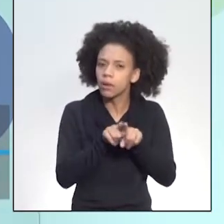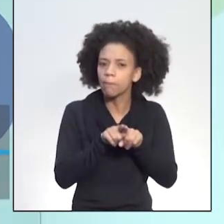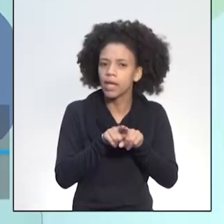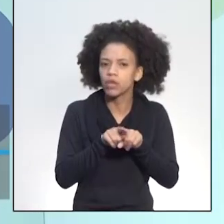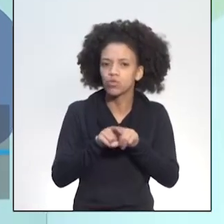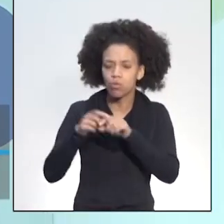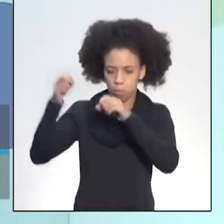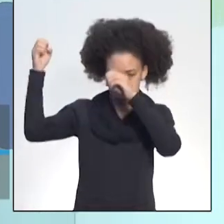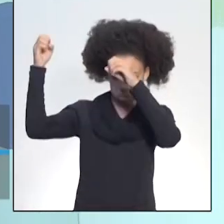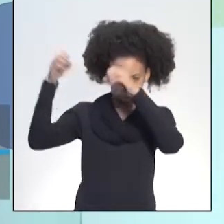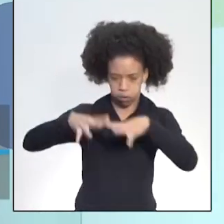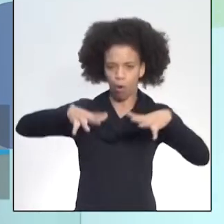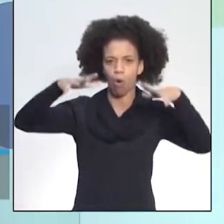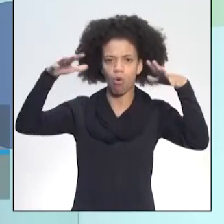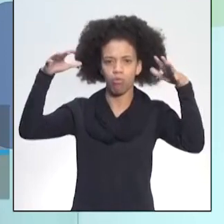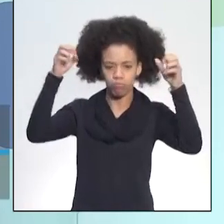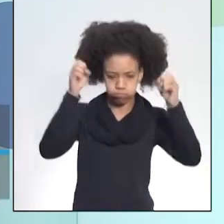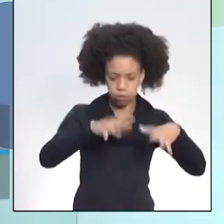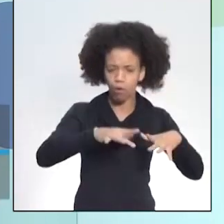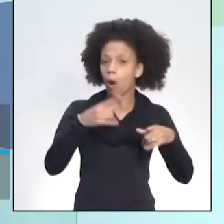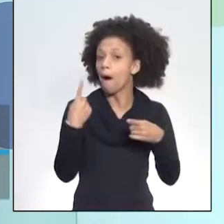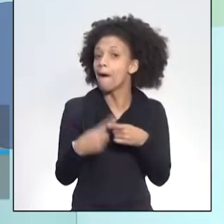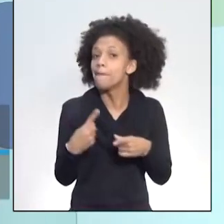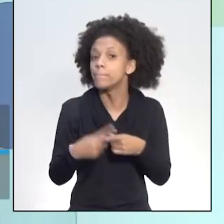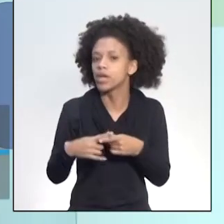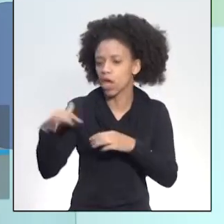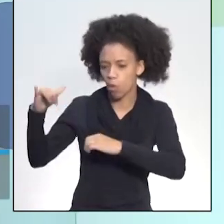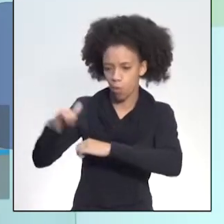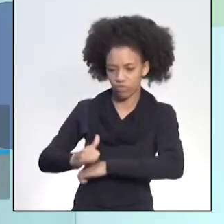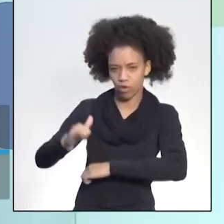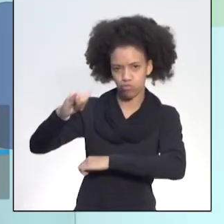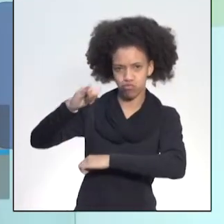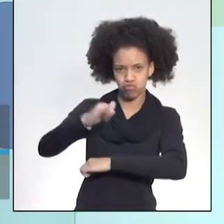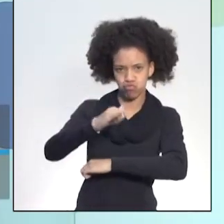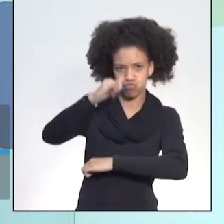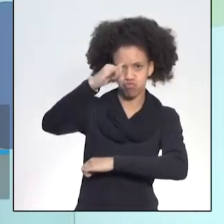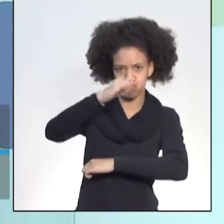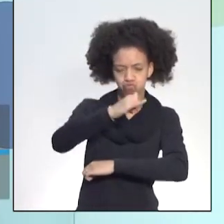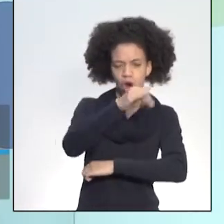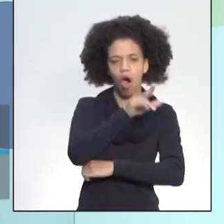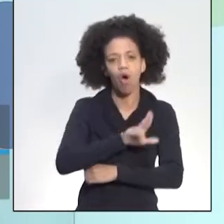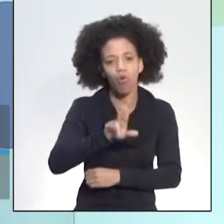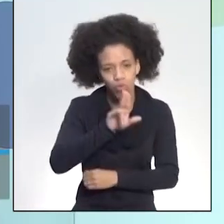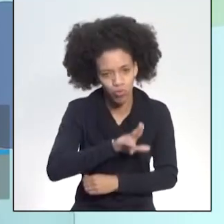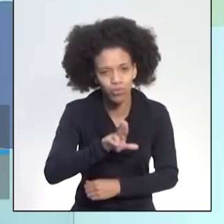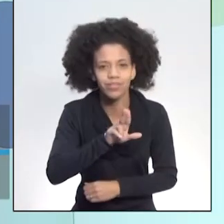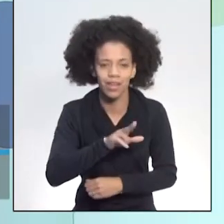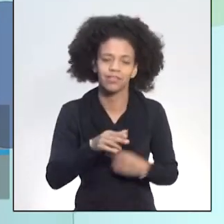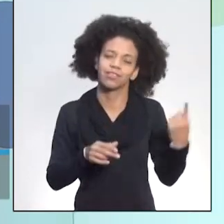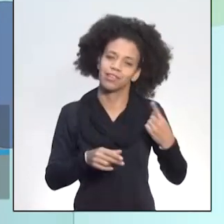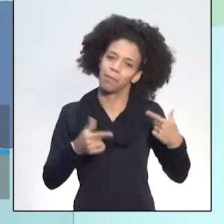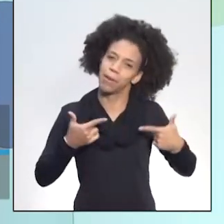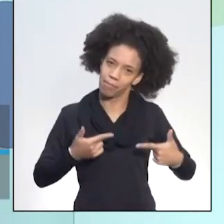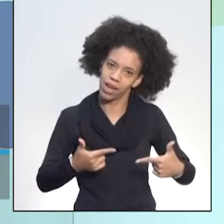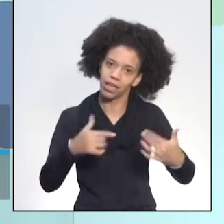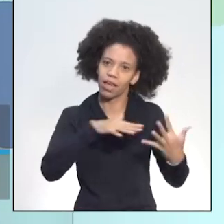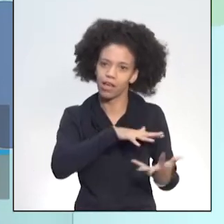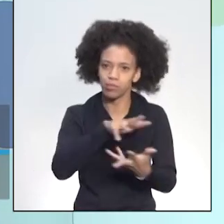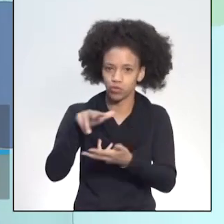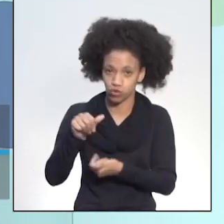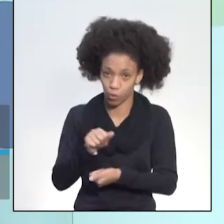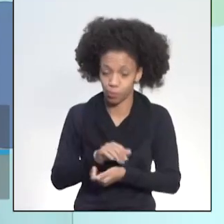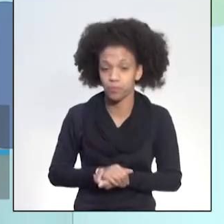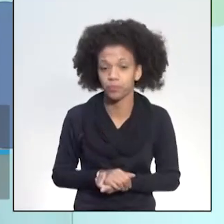bombardeios, porque o avião foi usado na Primeira Guerra